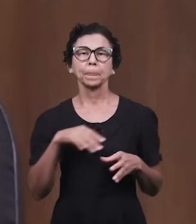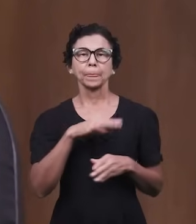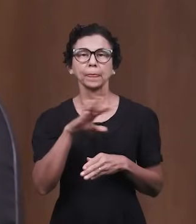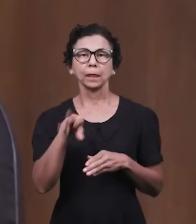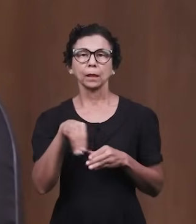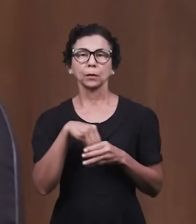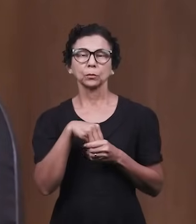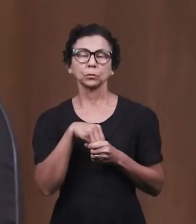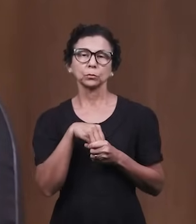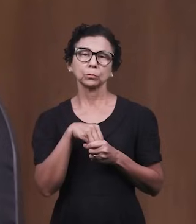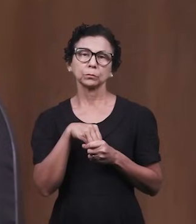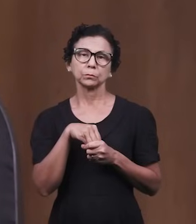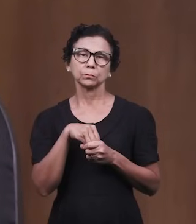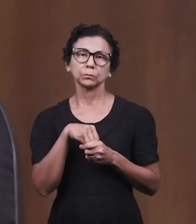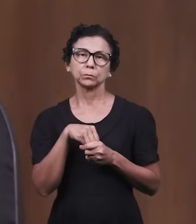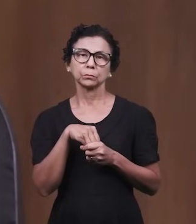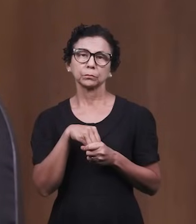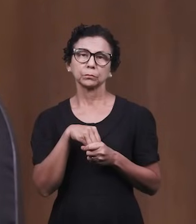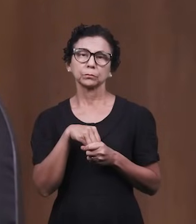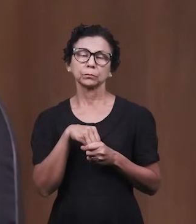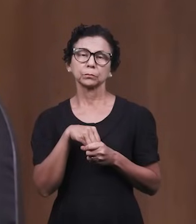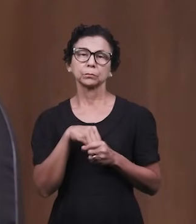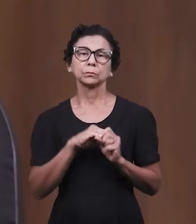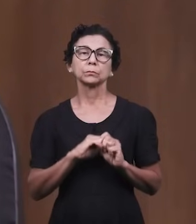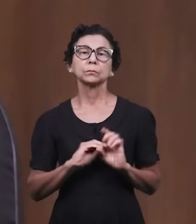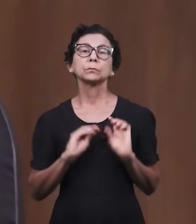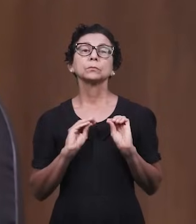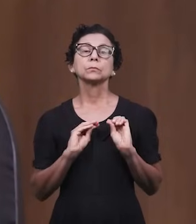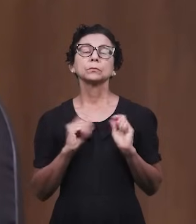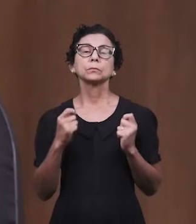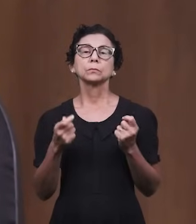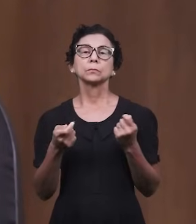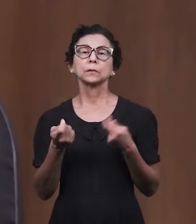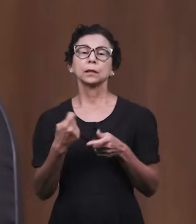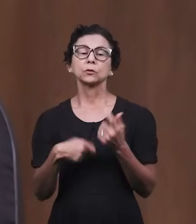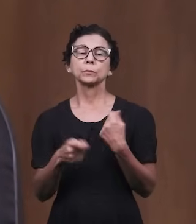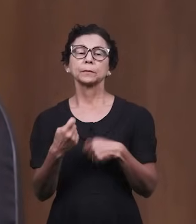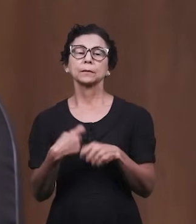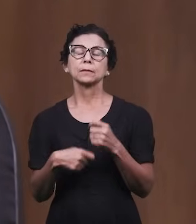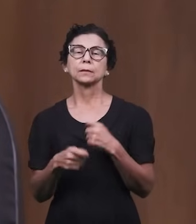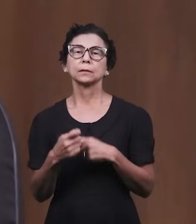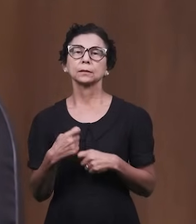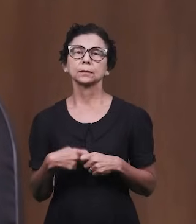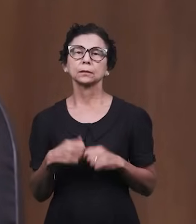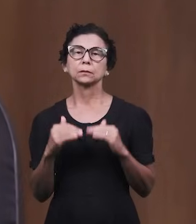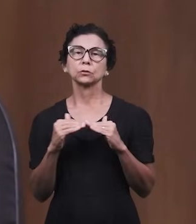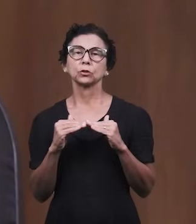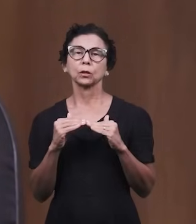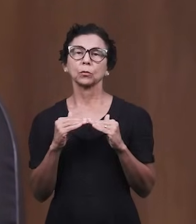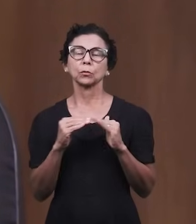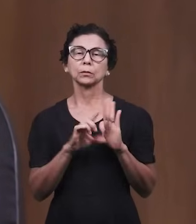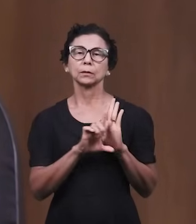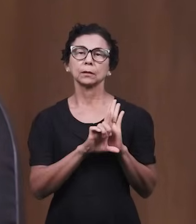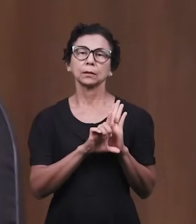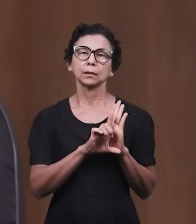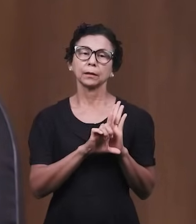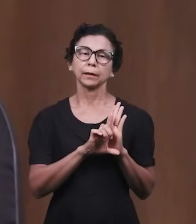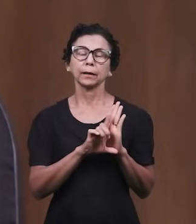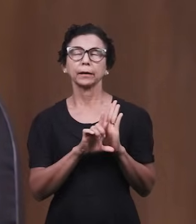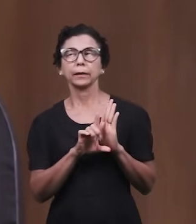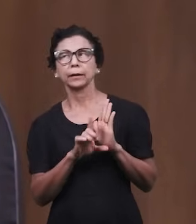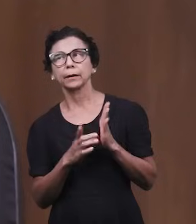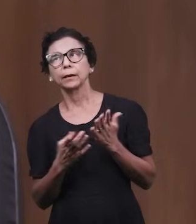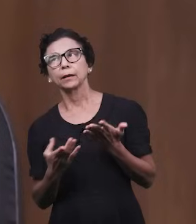da administração para que nós sejamos sempre de acordo com as leis, de acordo com aquilo